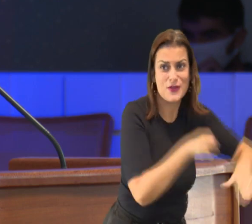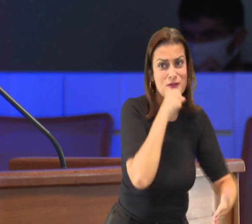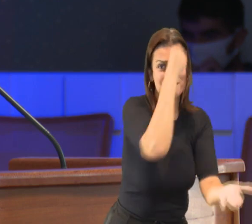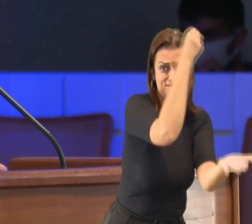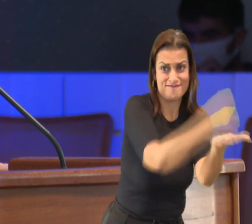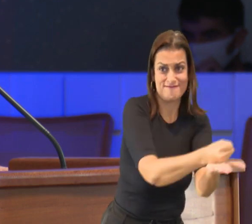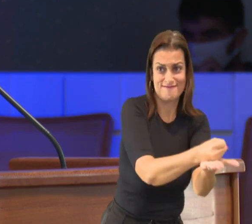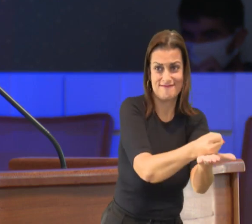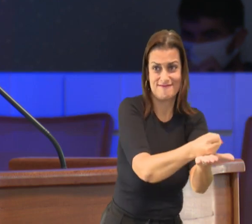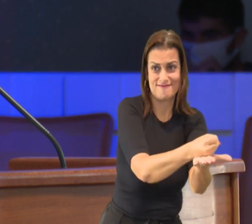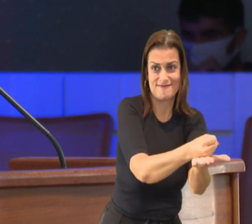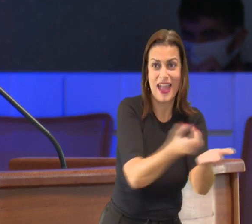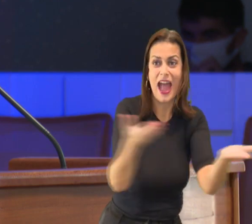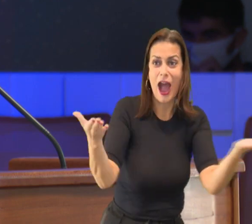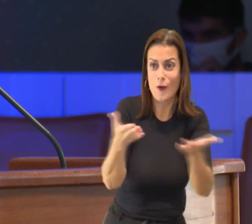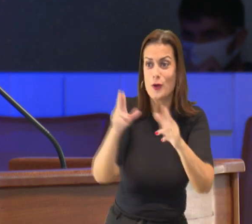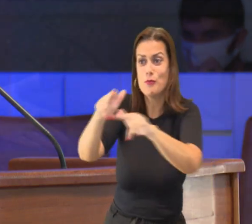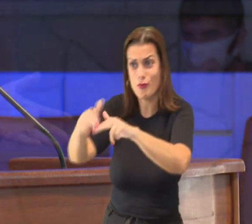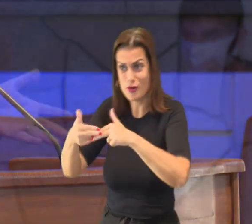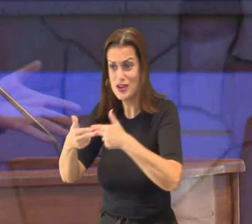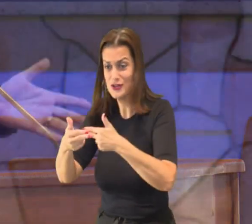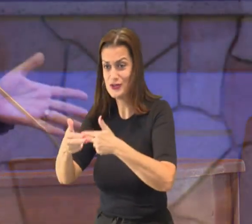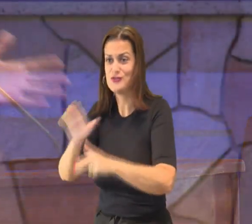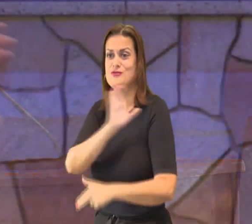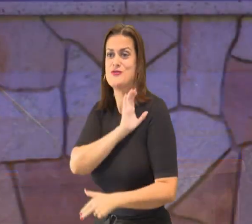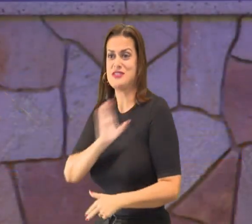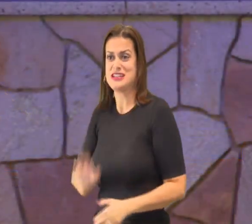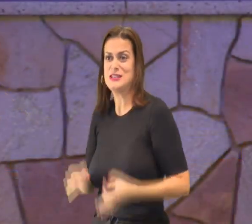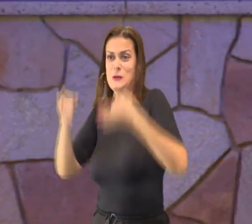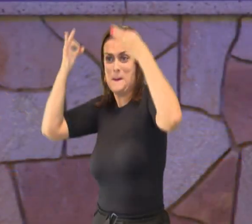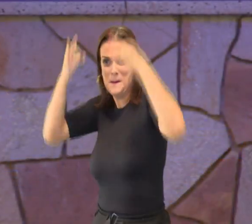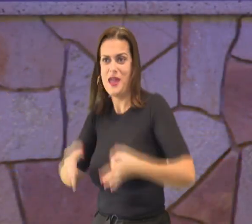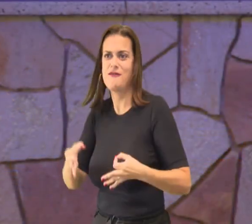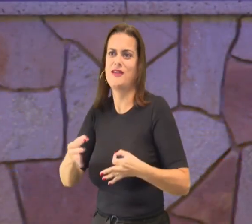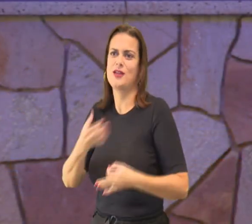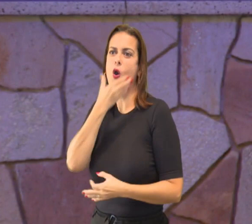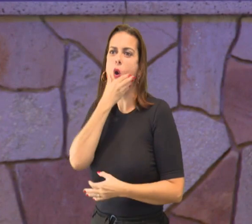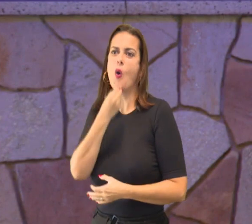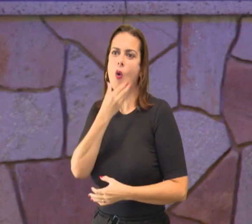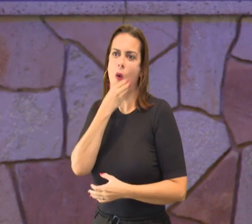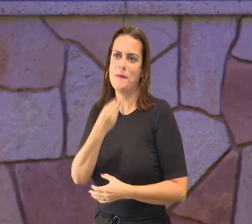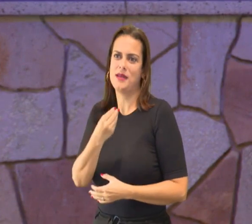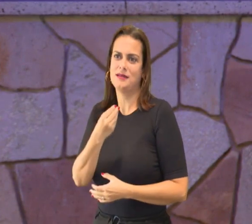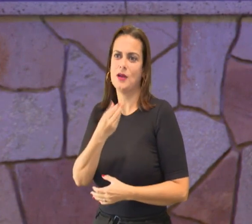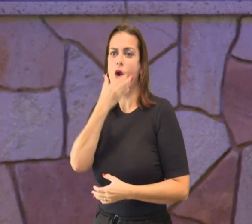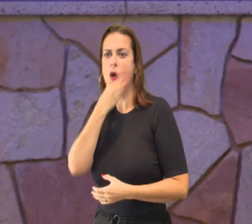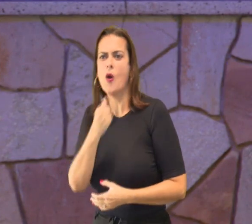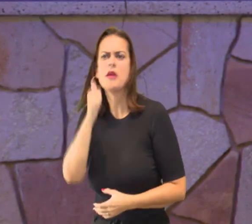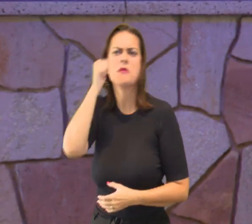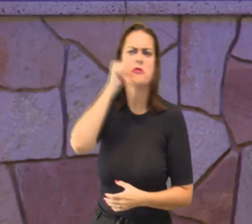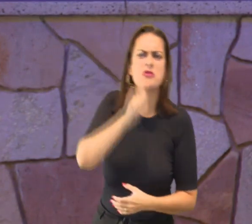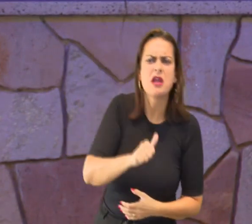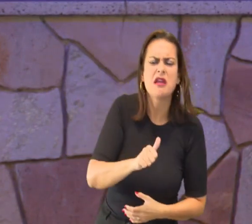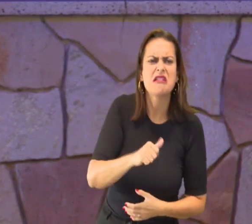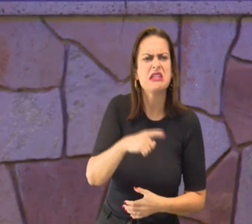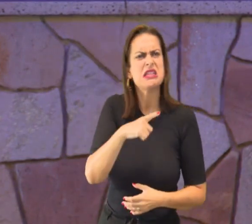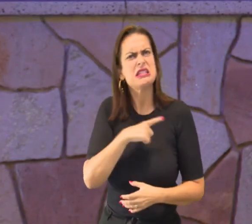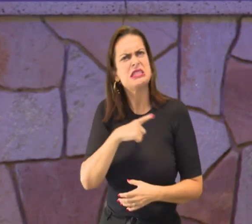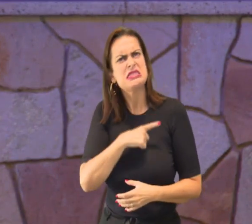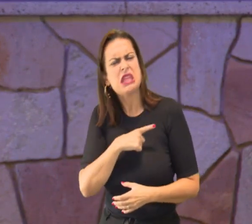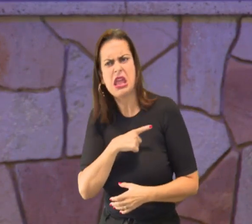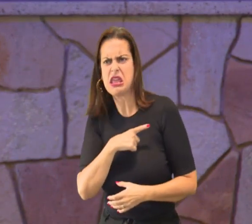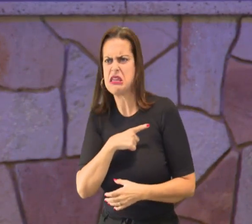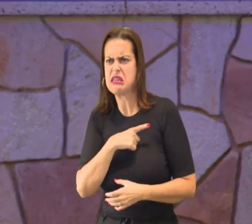Testamento. Daí a perfeição de Cristo. Macho e fêmea, será que nós temos aqui